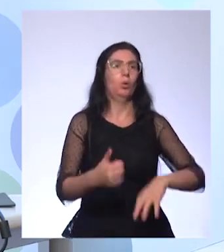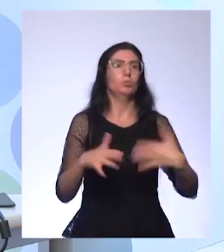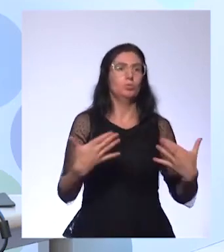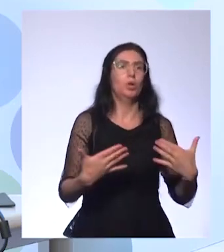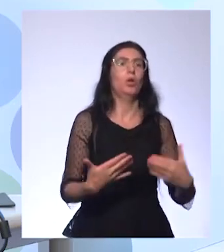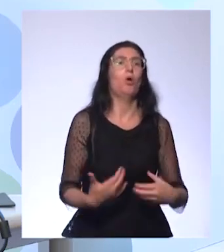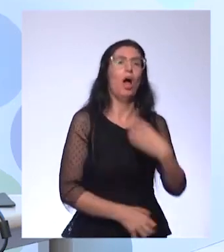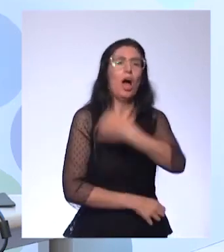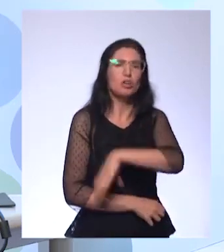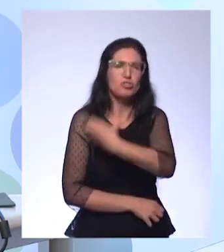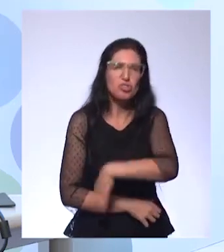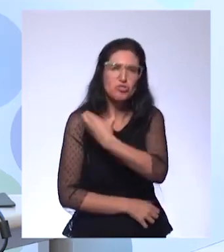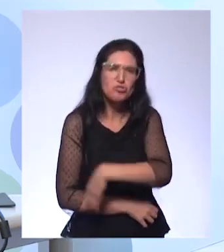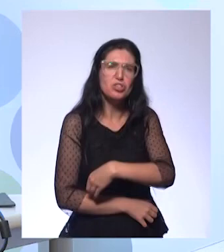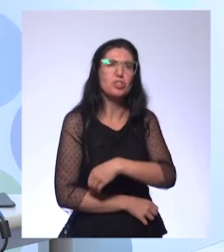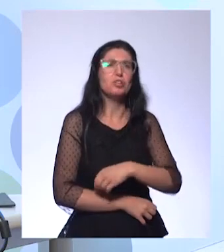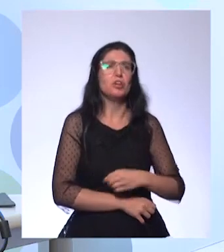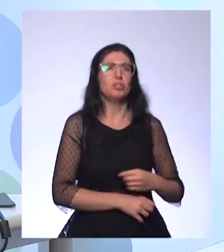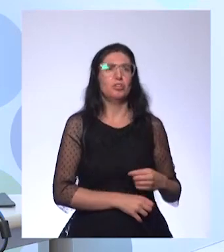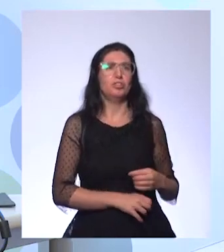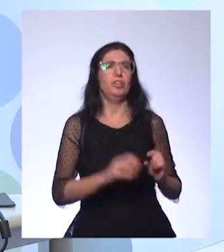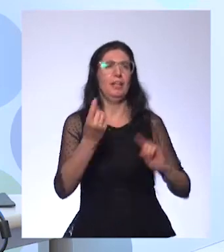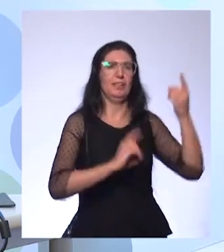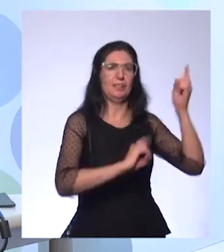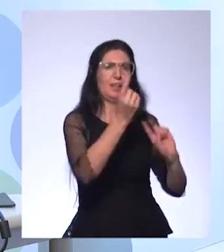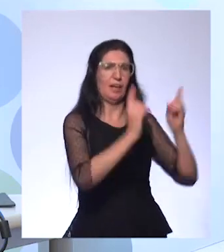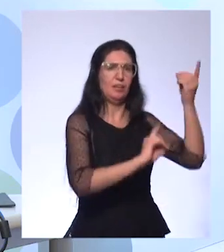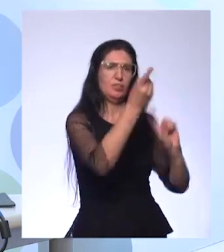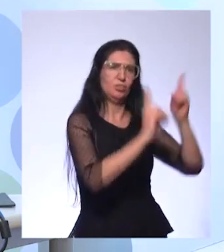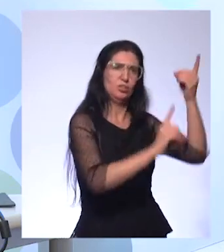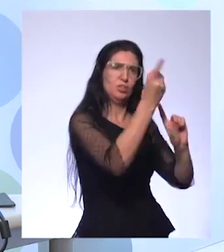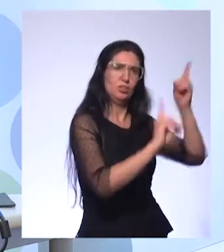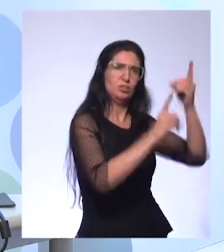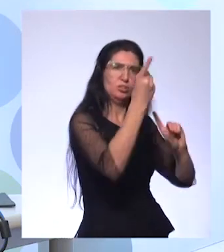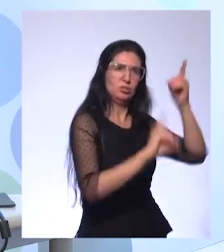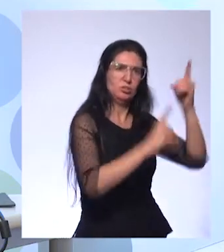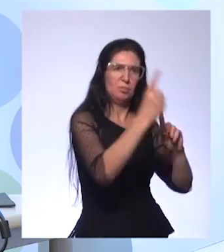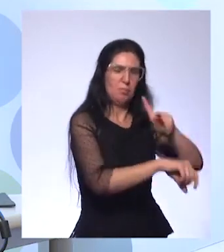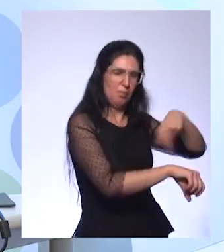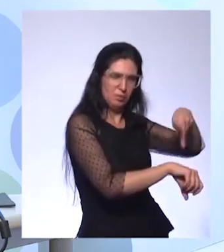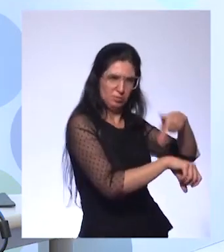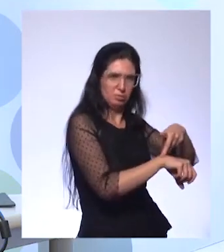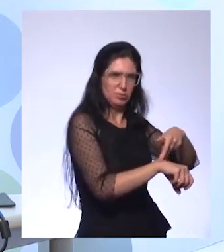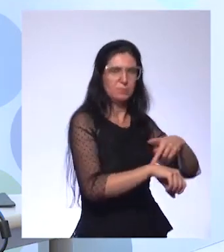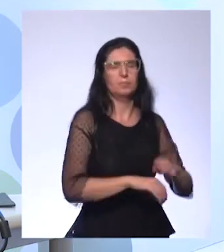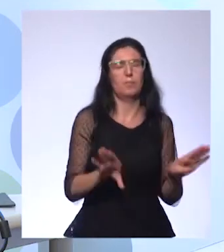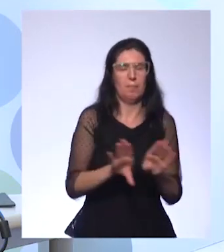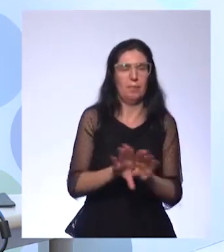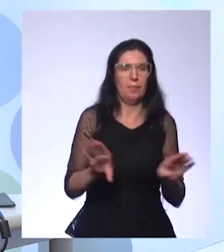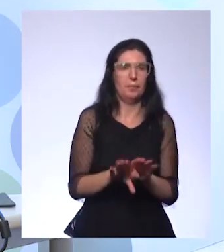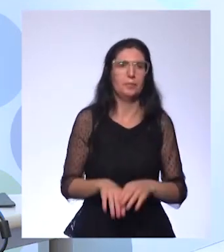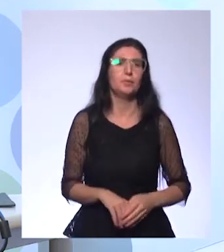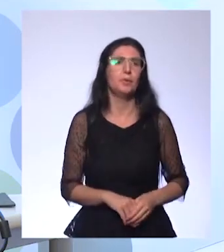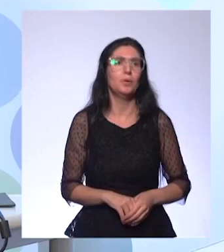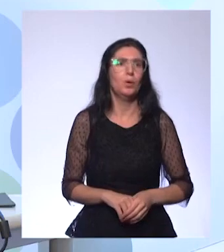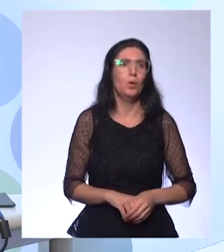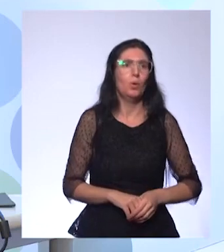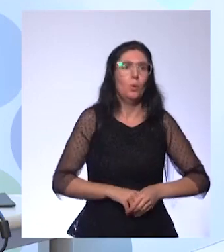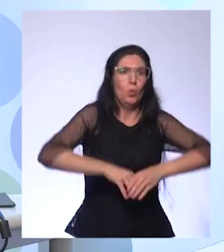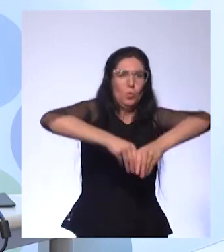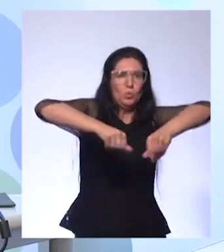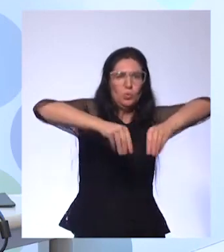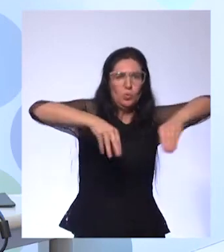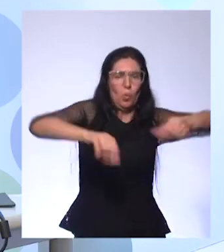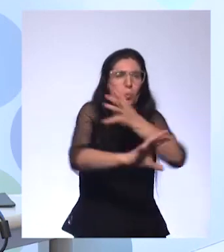com a Argentina aí. Tudo bem? Então, o deserto mais quente é o deserto do Saara, o deserto mais seco é o deserto de Atacama, aí só